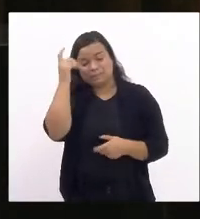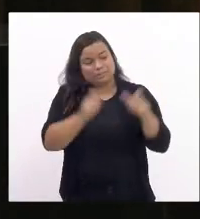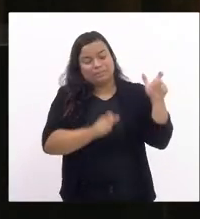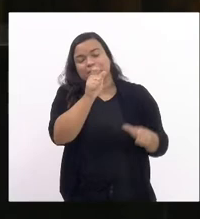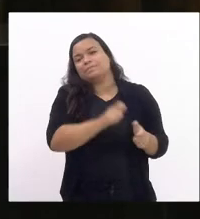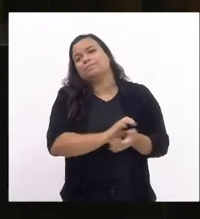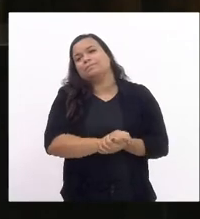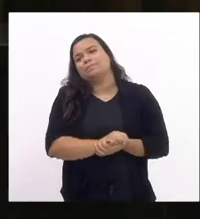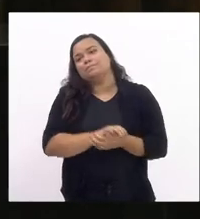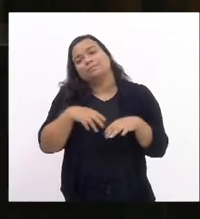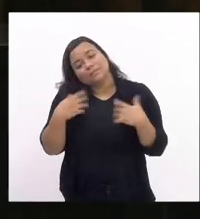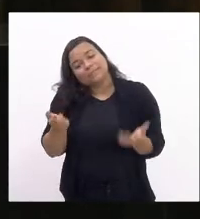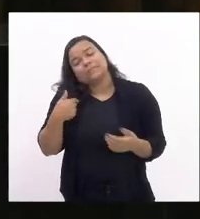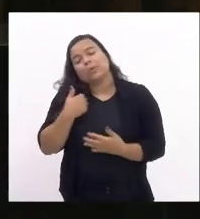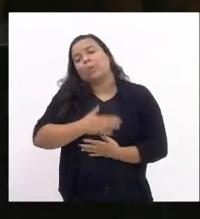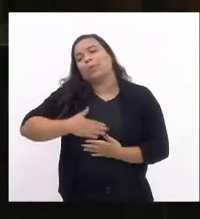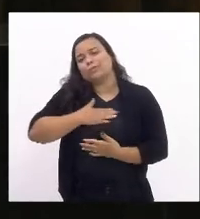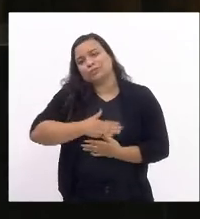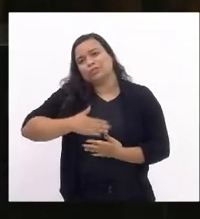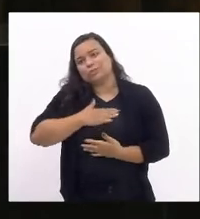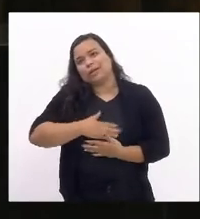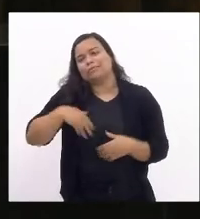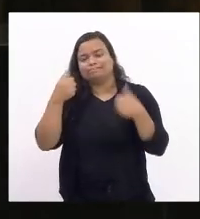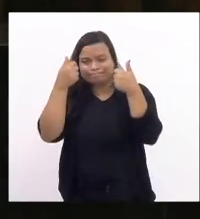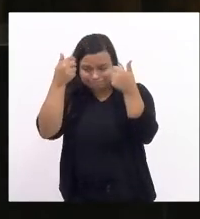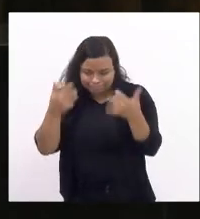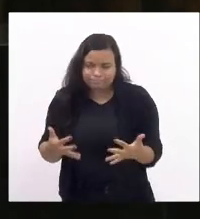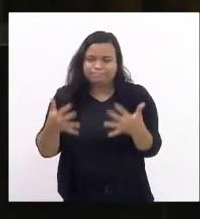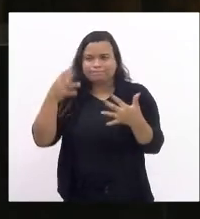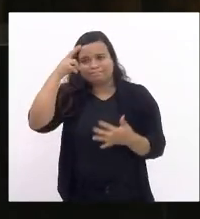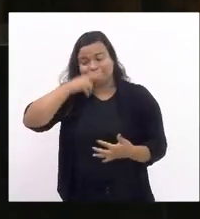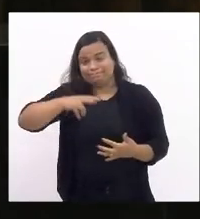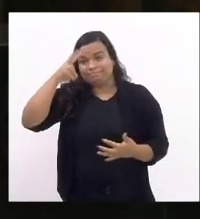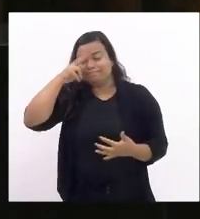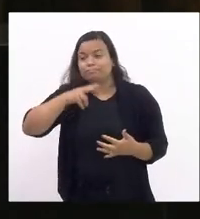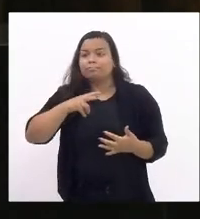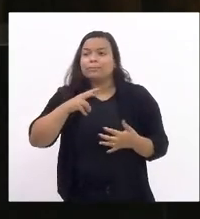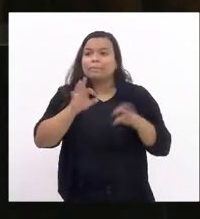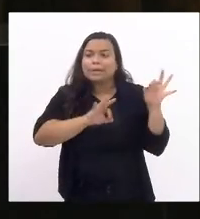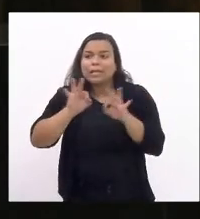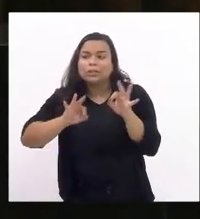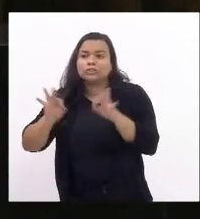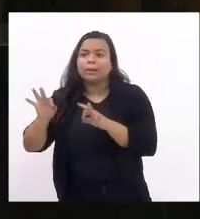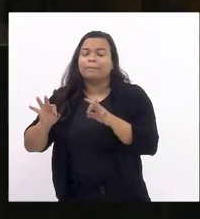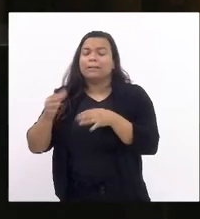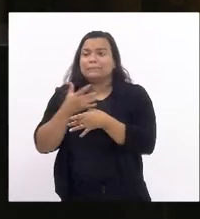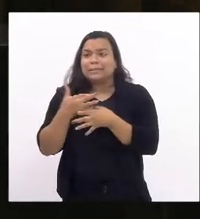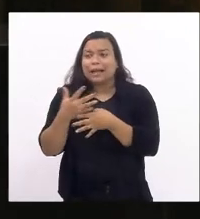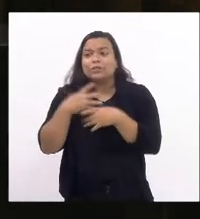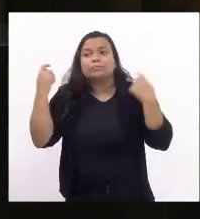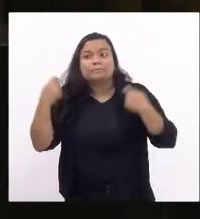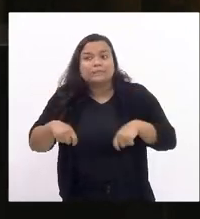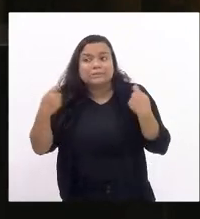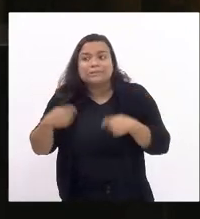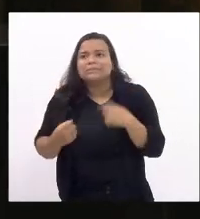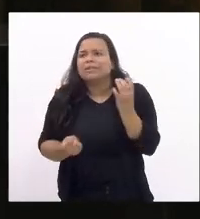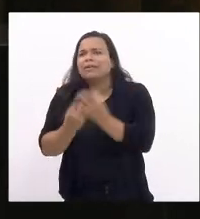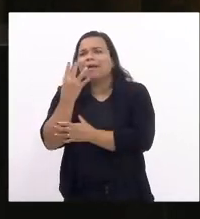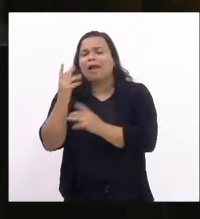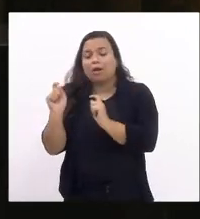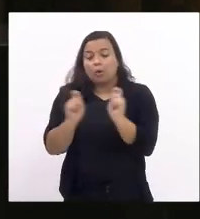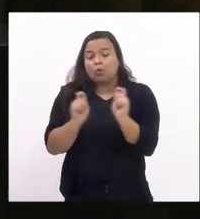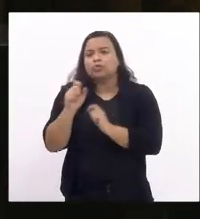pessoas. Então, gostaria de pontuar aqui que todo planejamento urbano ele precisa ser construído com